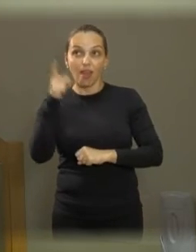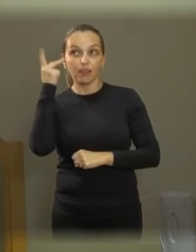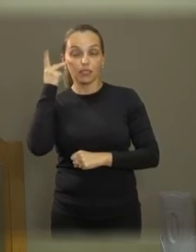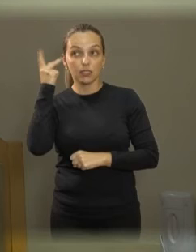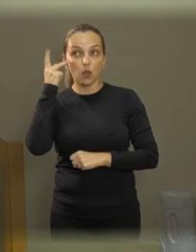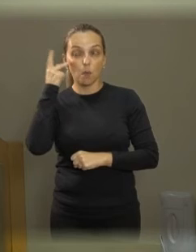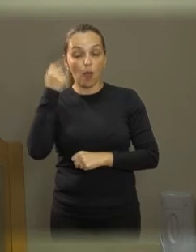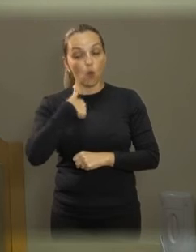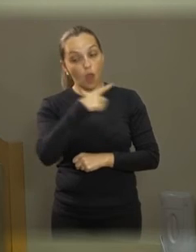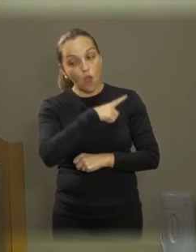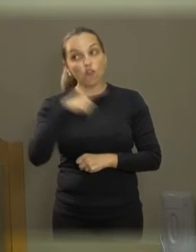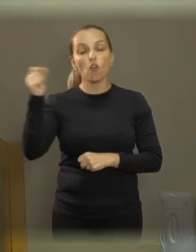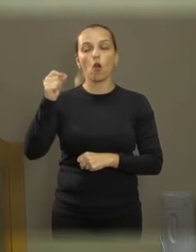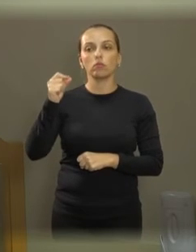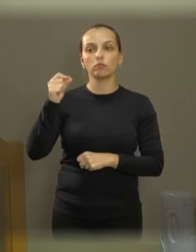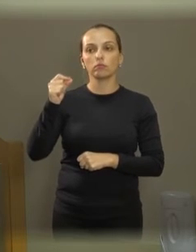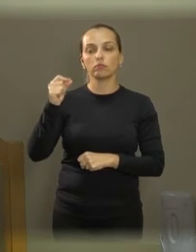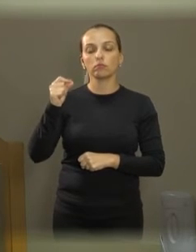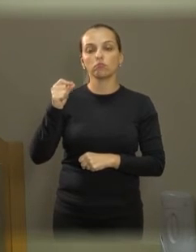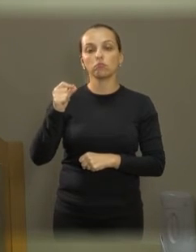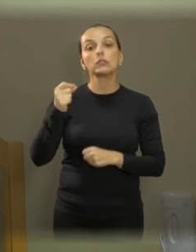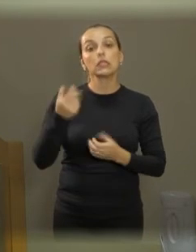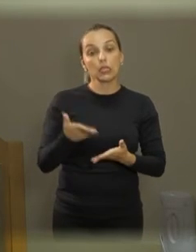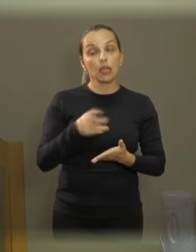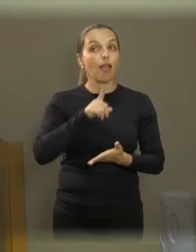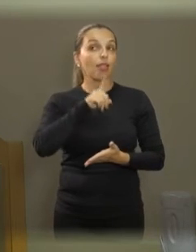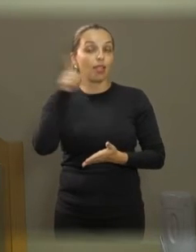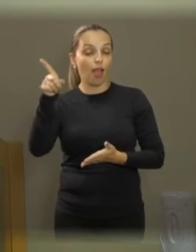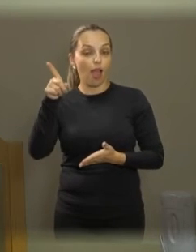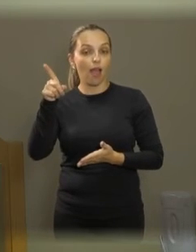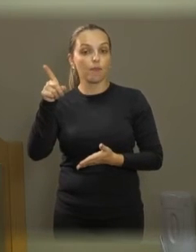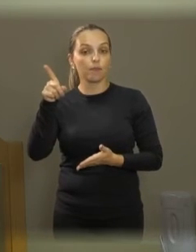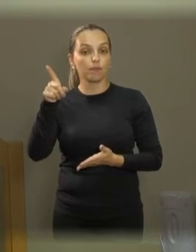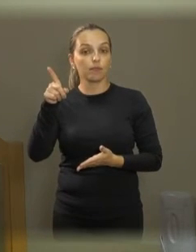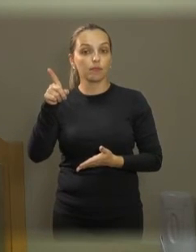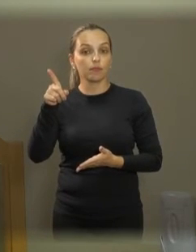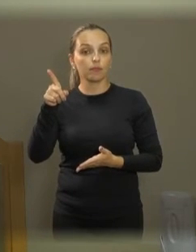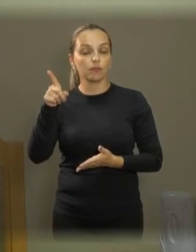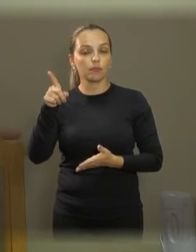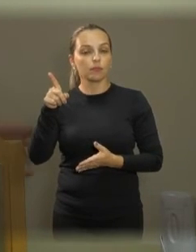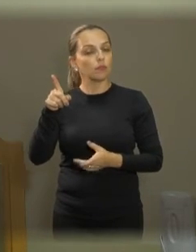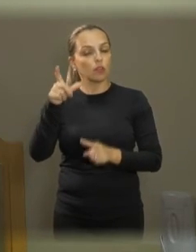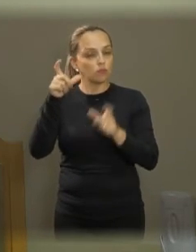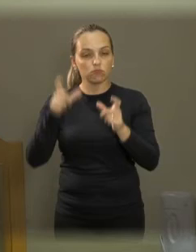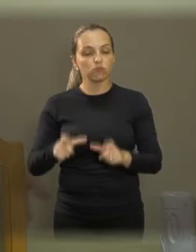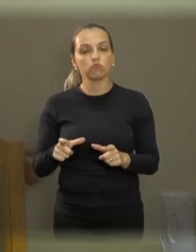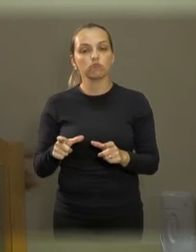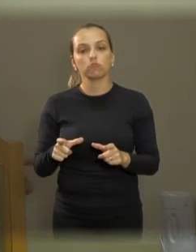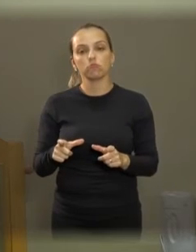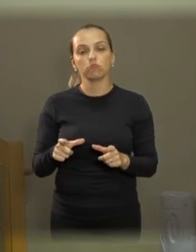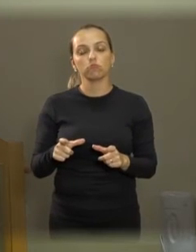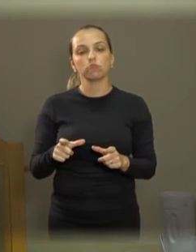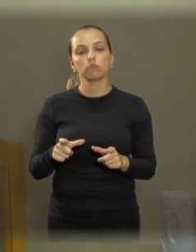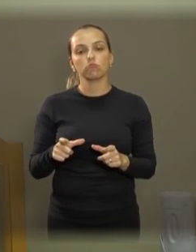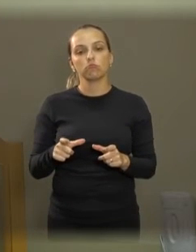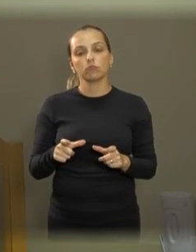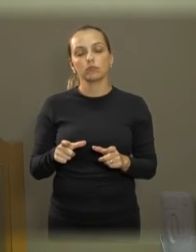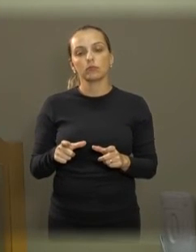isso? Tenho. E em São Paulo eu convenci, fui lá para uma,